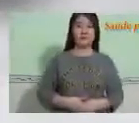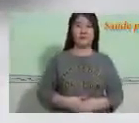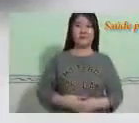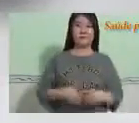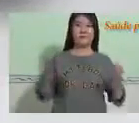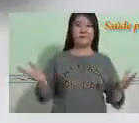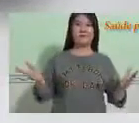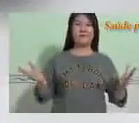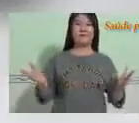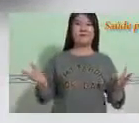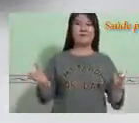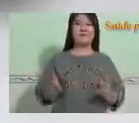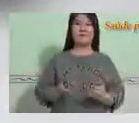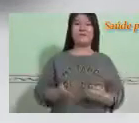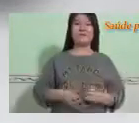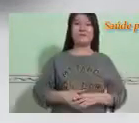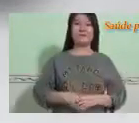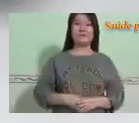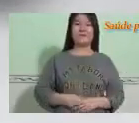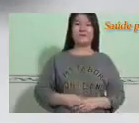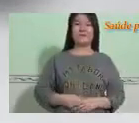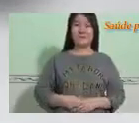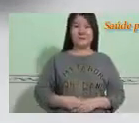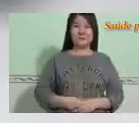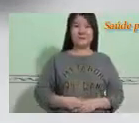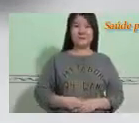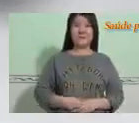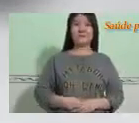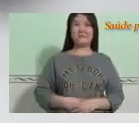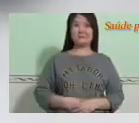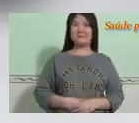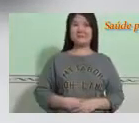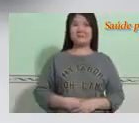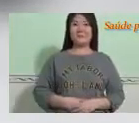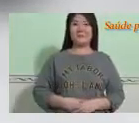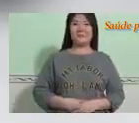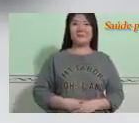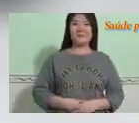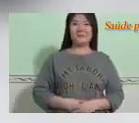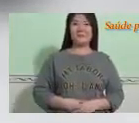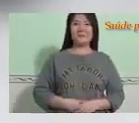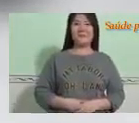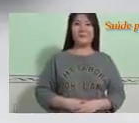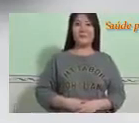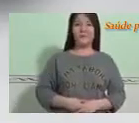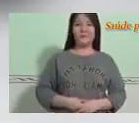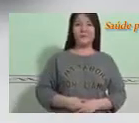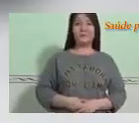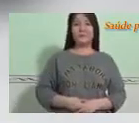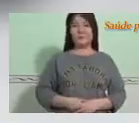O tratamento depende da gravidade da infecção, podendo ser necessário uso de analgésicos ou de